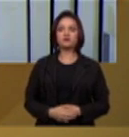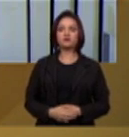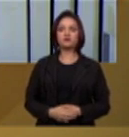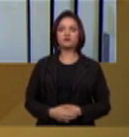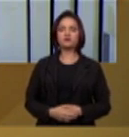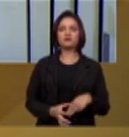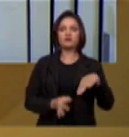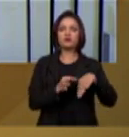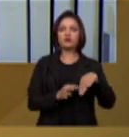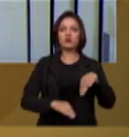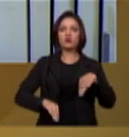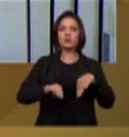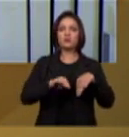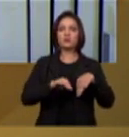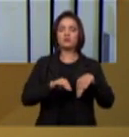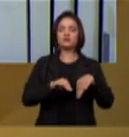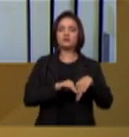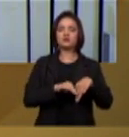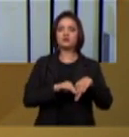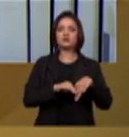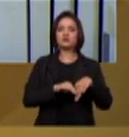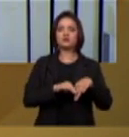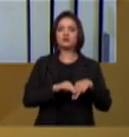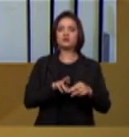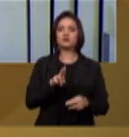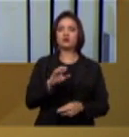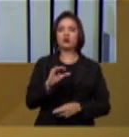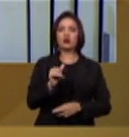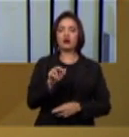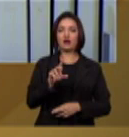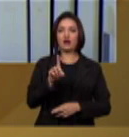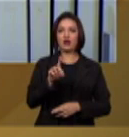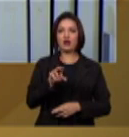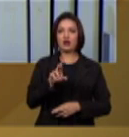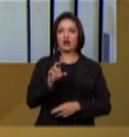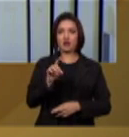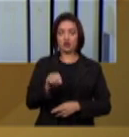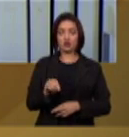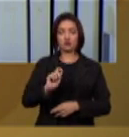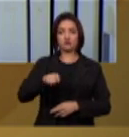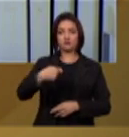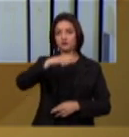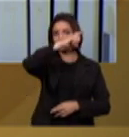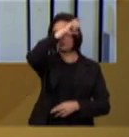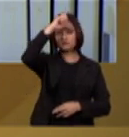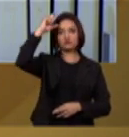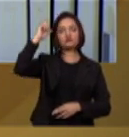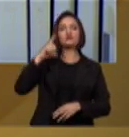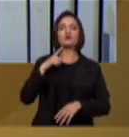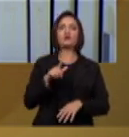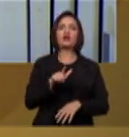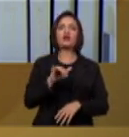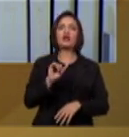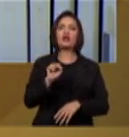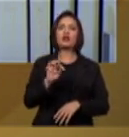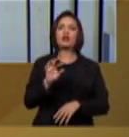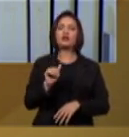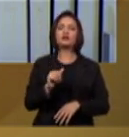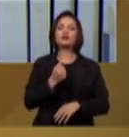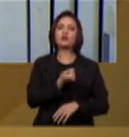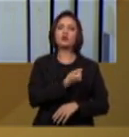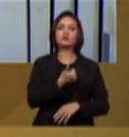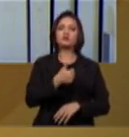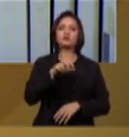Ricardo Lewandowski, há uma lista de relatoria de Vossa Excelência de número 157